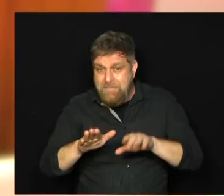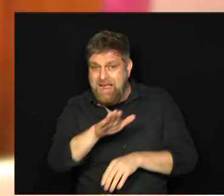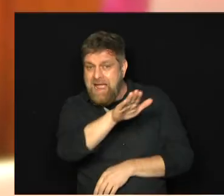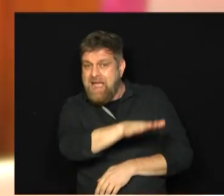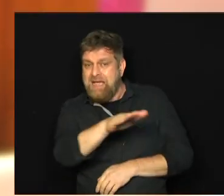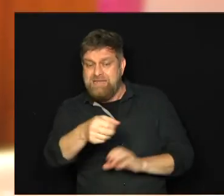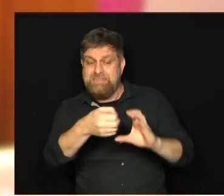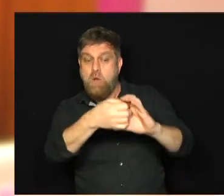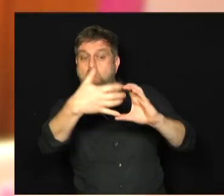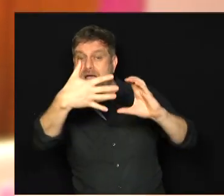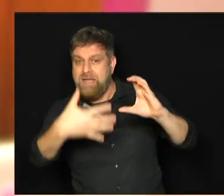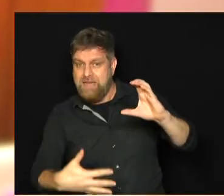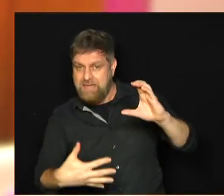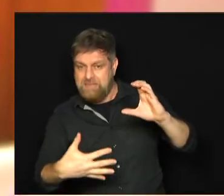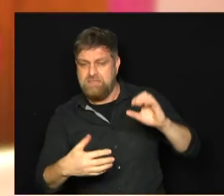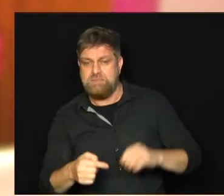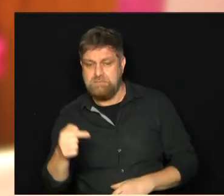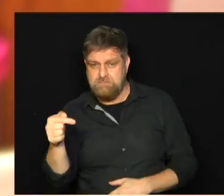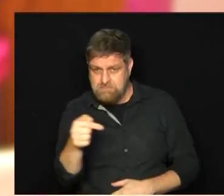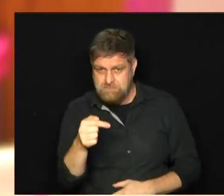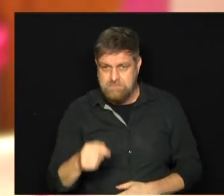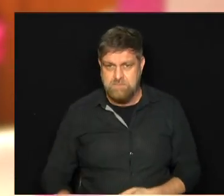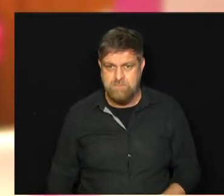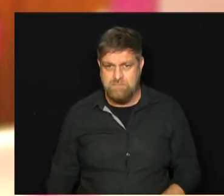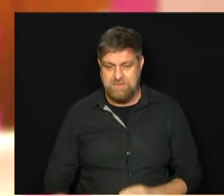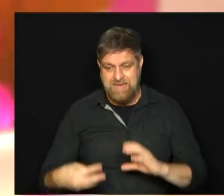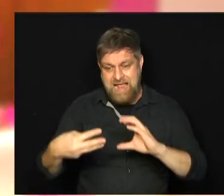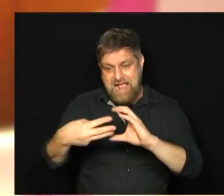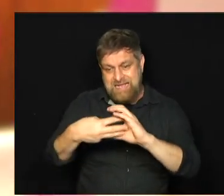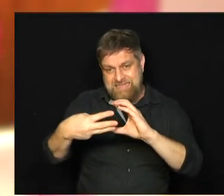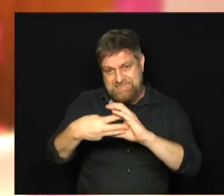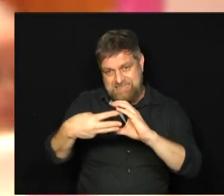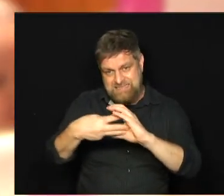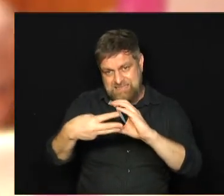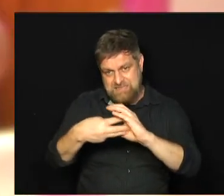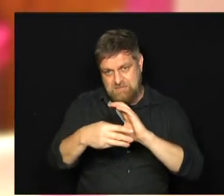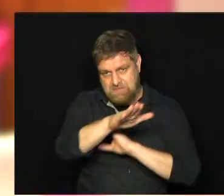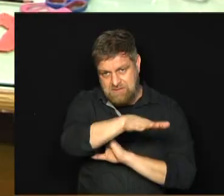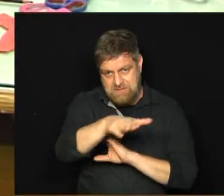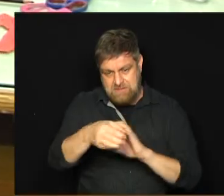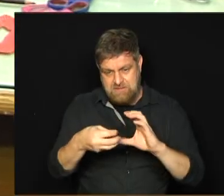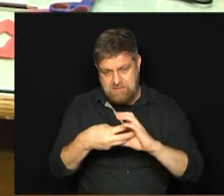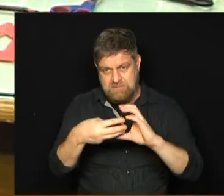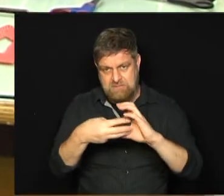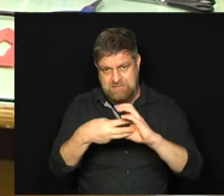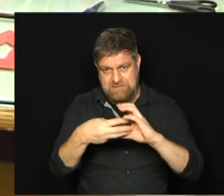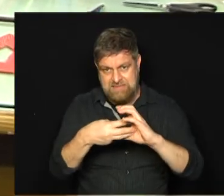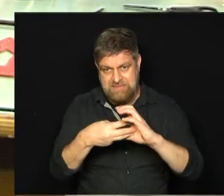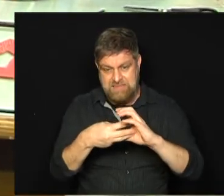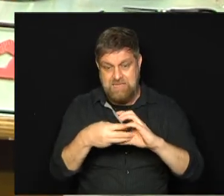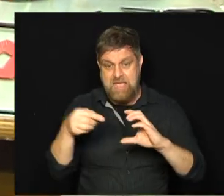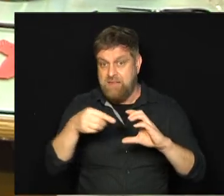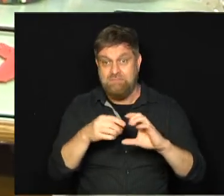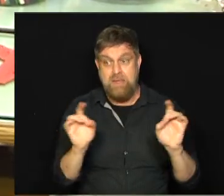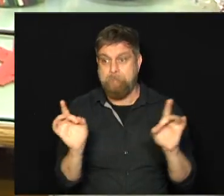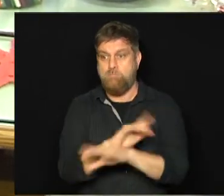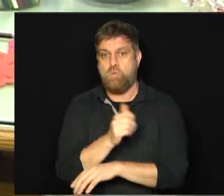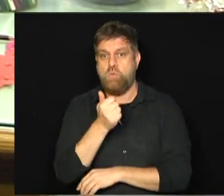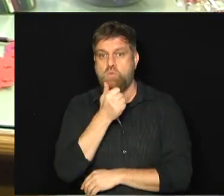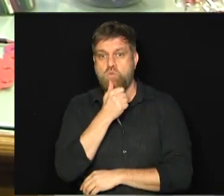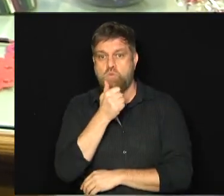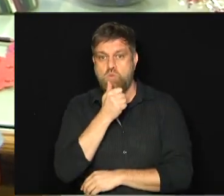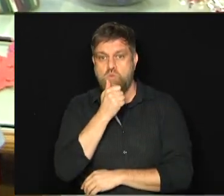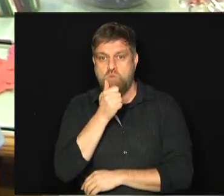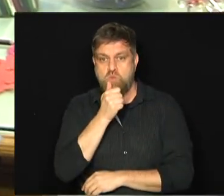de característico? É que a célula da criança que vira câncer é uma célula embrionária. Não é